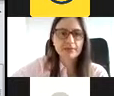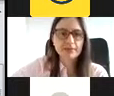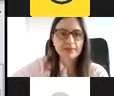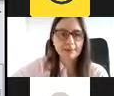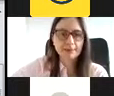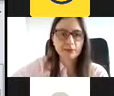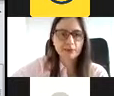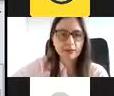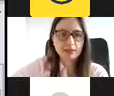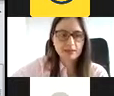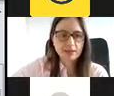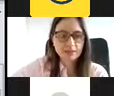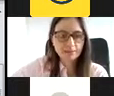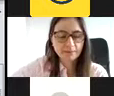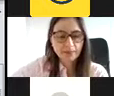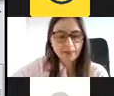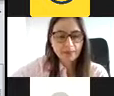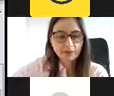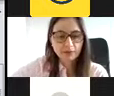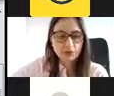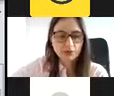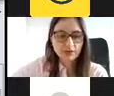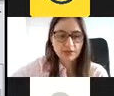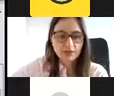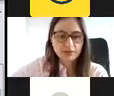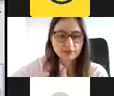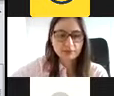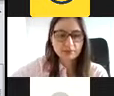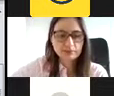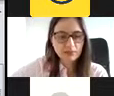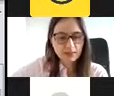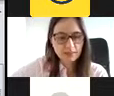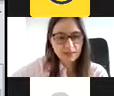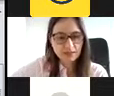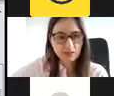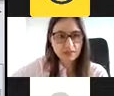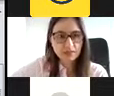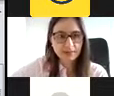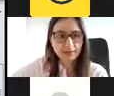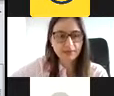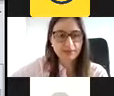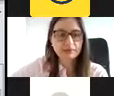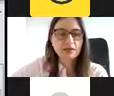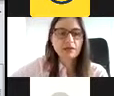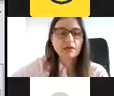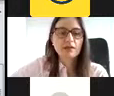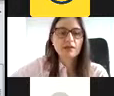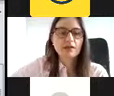não atrasa muito aqui a sequência, né? Não dando continuidade as apresentações em andamento,